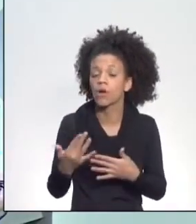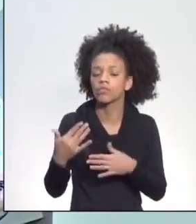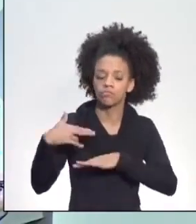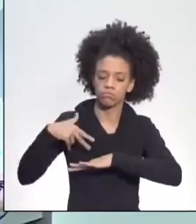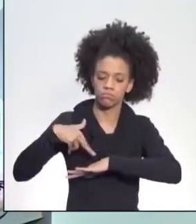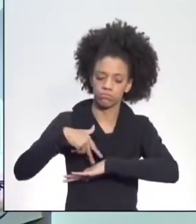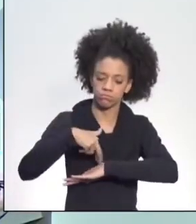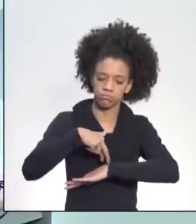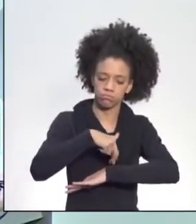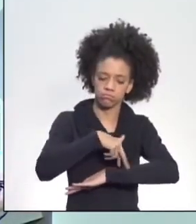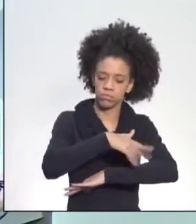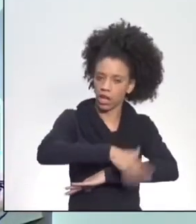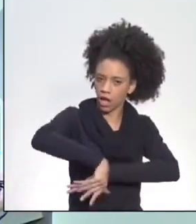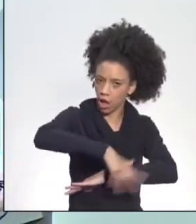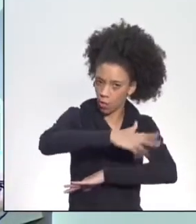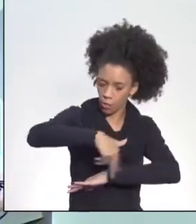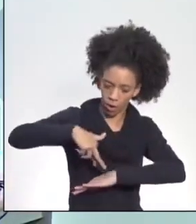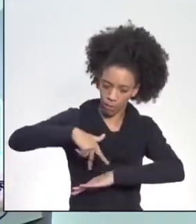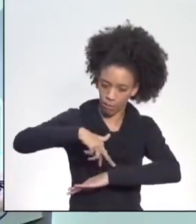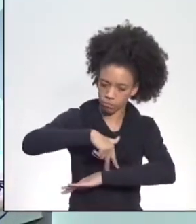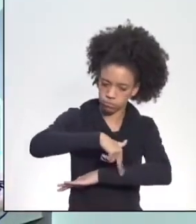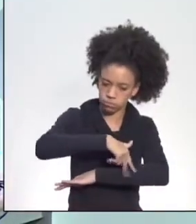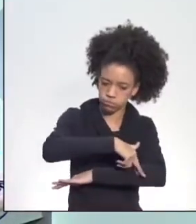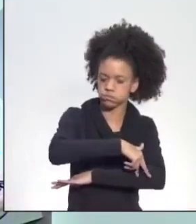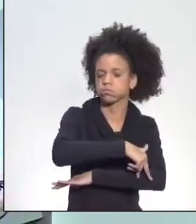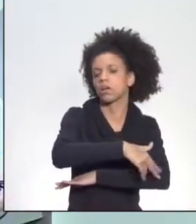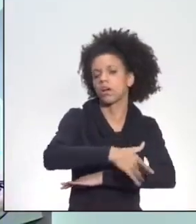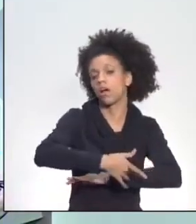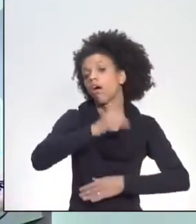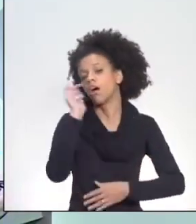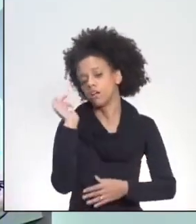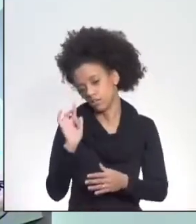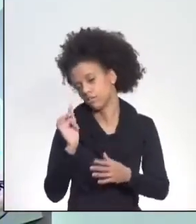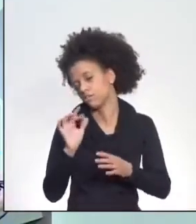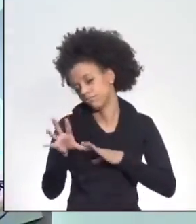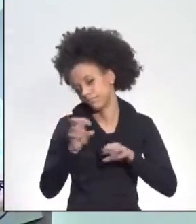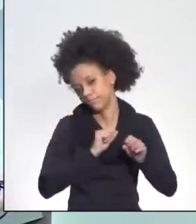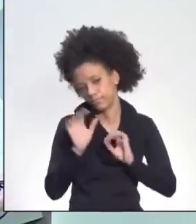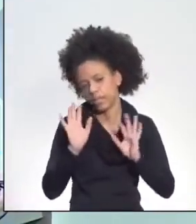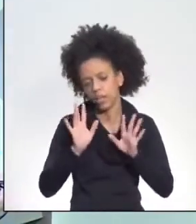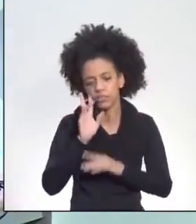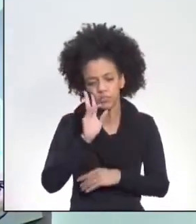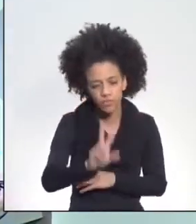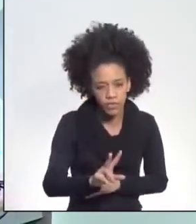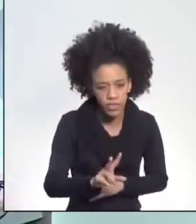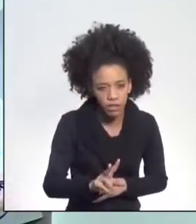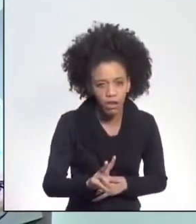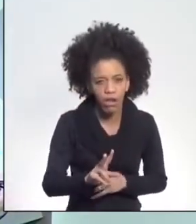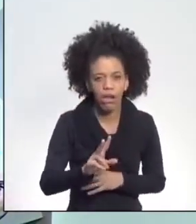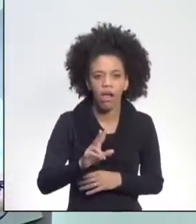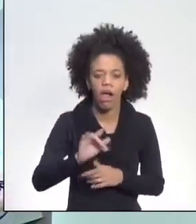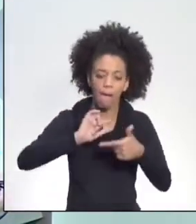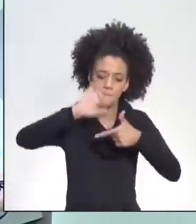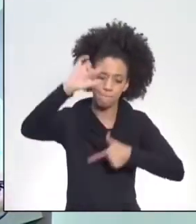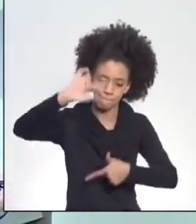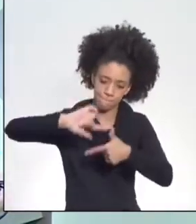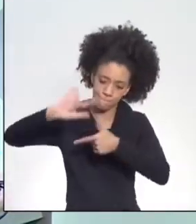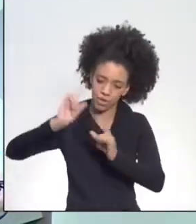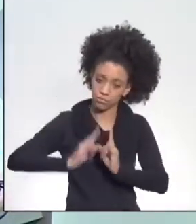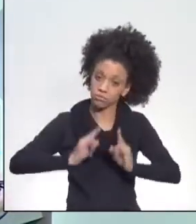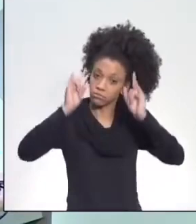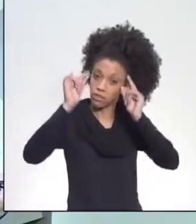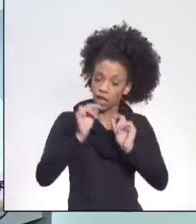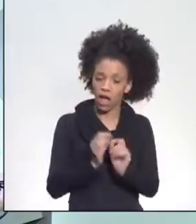passando, por exemplo, pelas ruas, né, aí antes da pandemia, né, a gente via geralmente nas paredes de alguns prédios